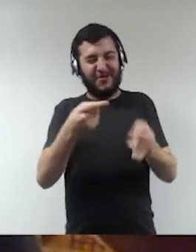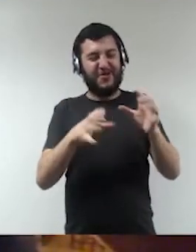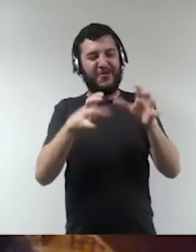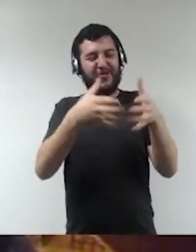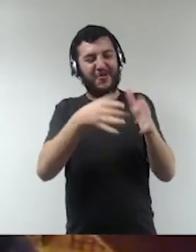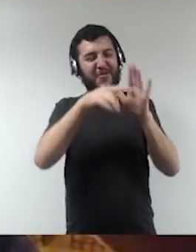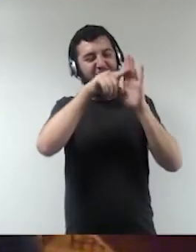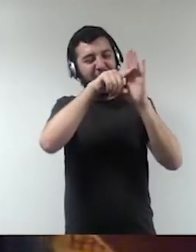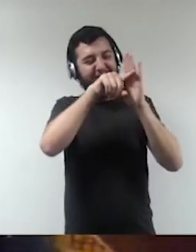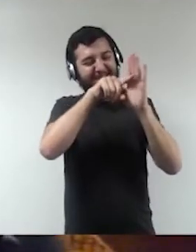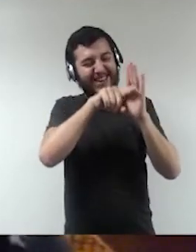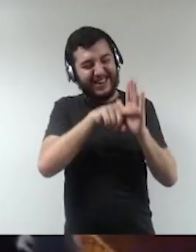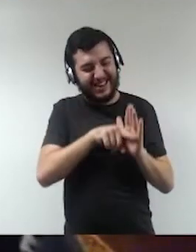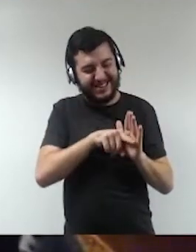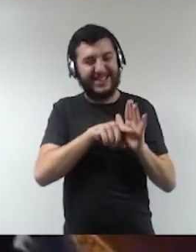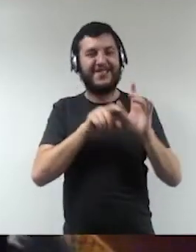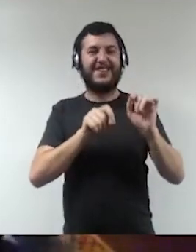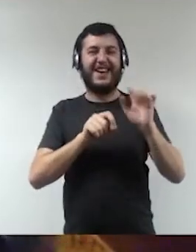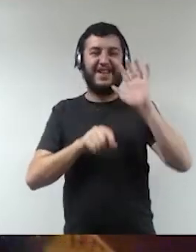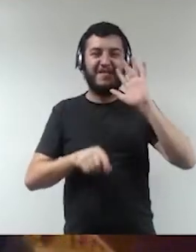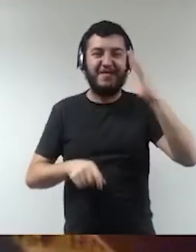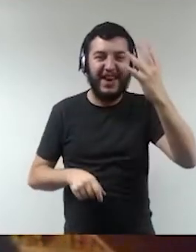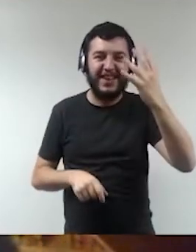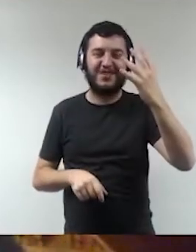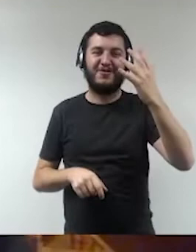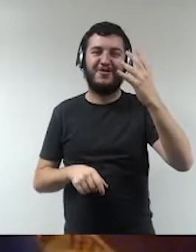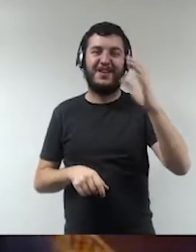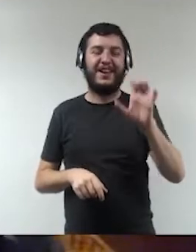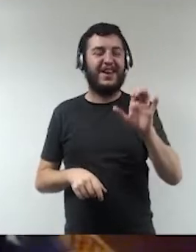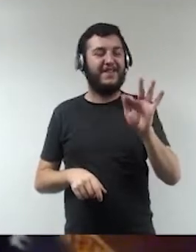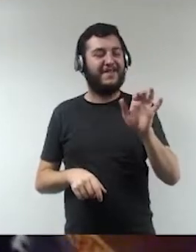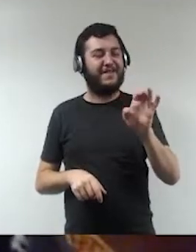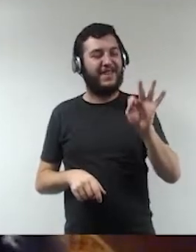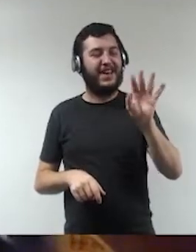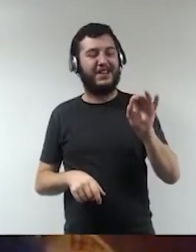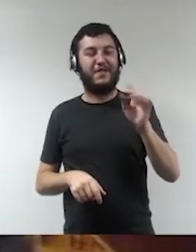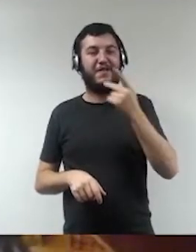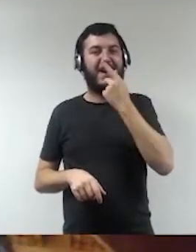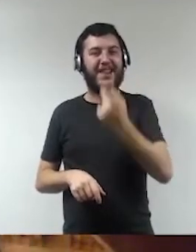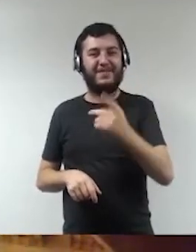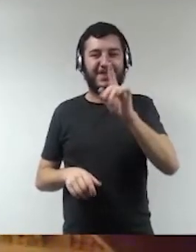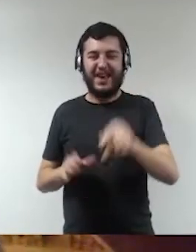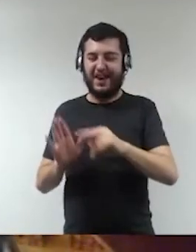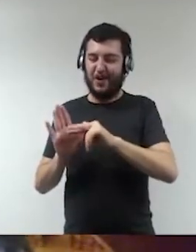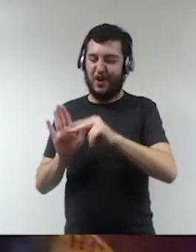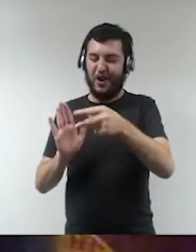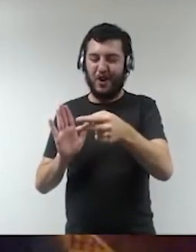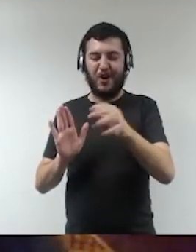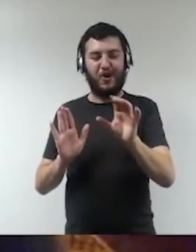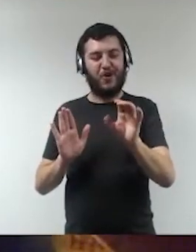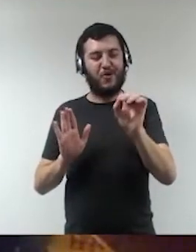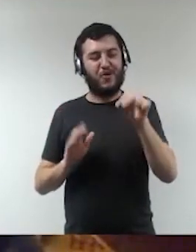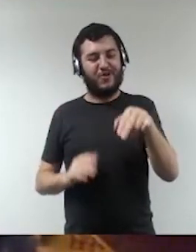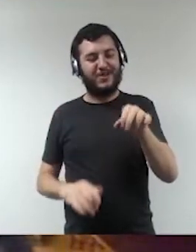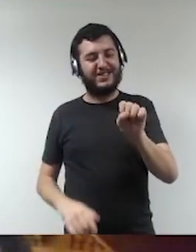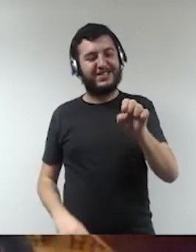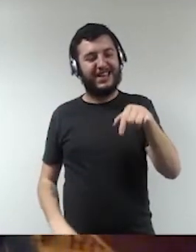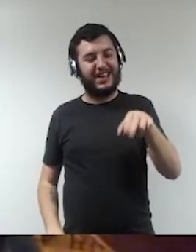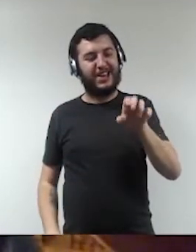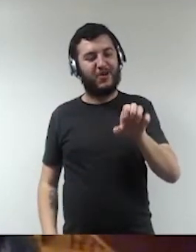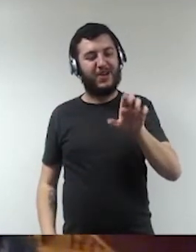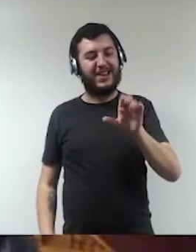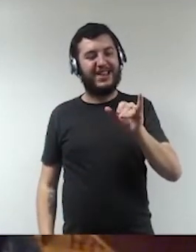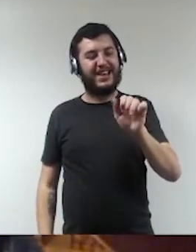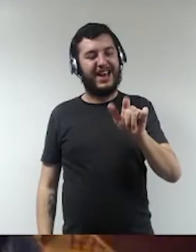pesquisa exatamente os efeitos. Nós não chamamos exatamente de consequencialismo, não demos esse nome, mas nós tratamos, sim, de uma